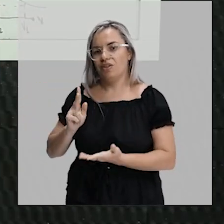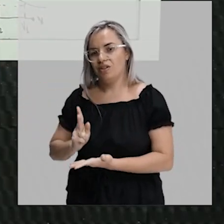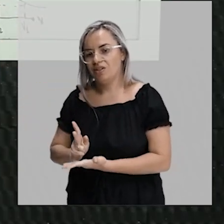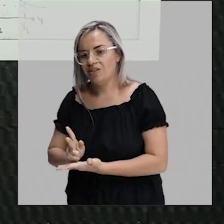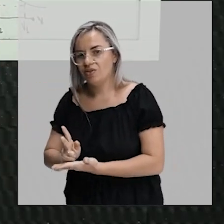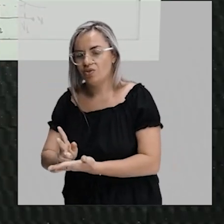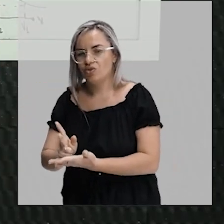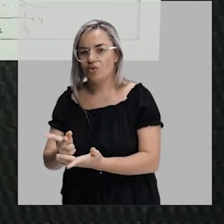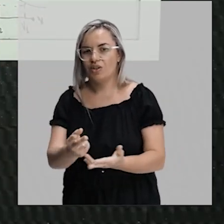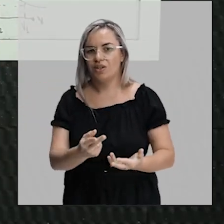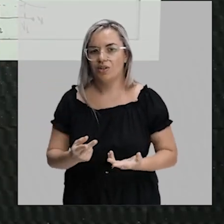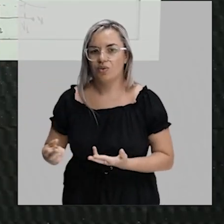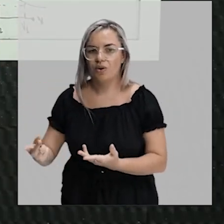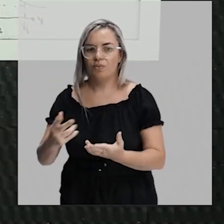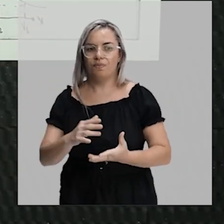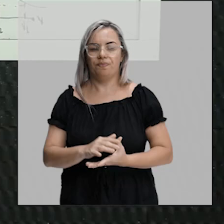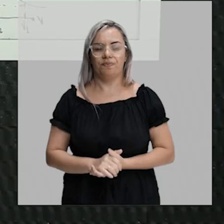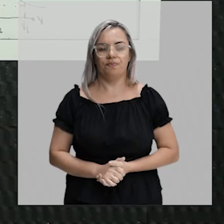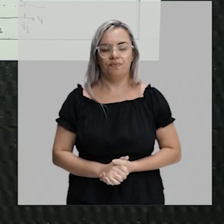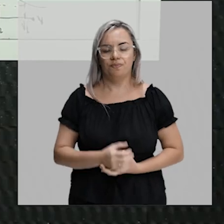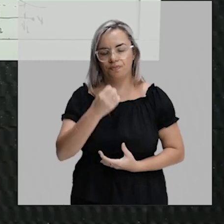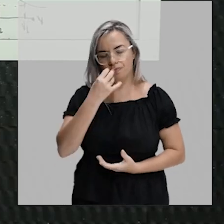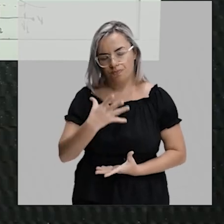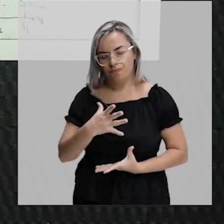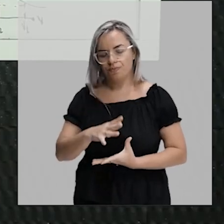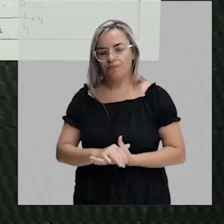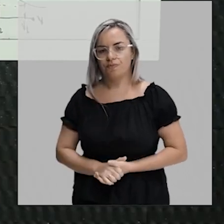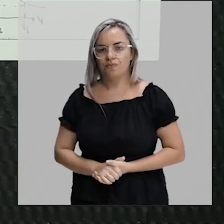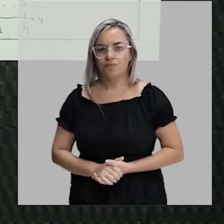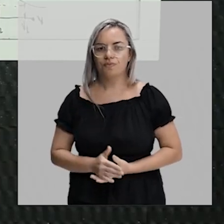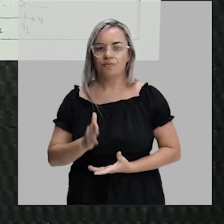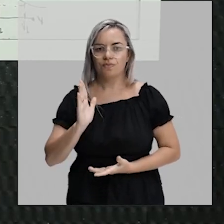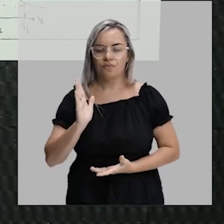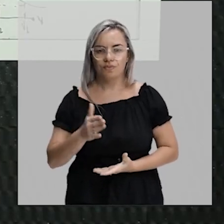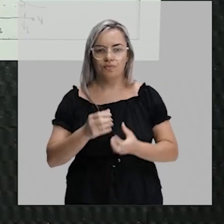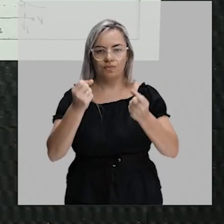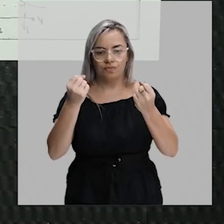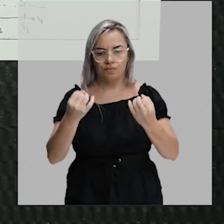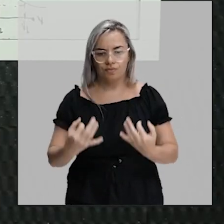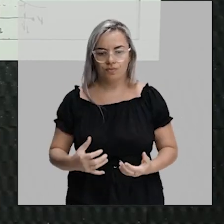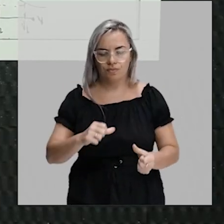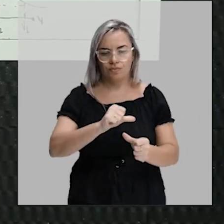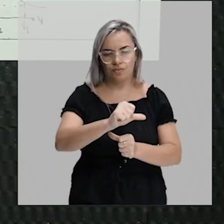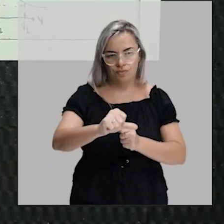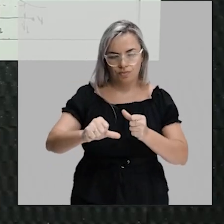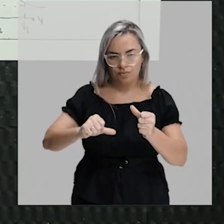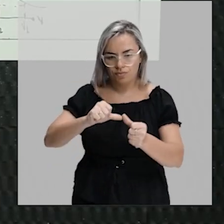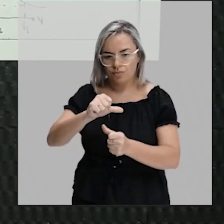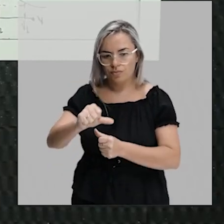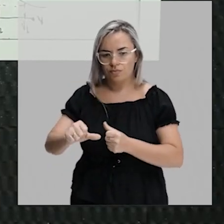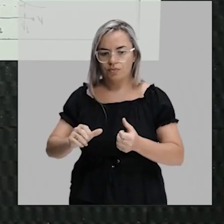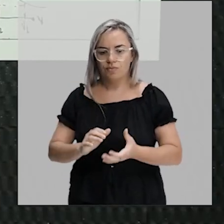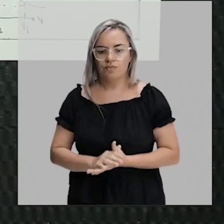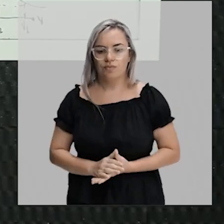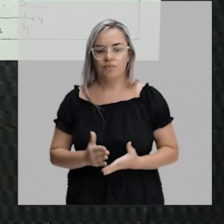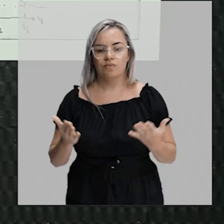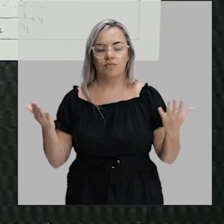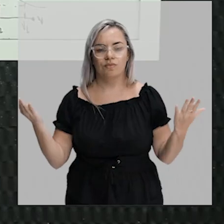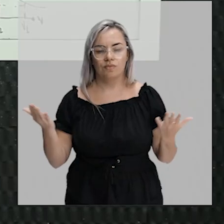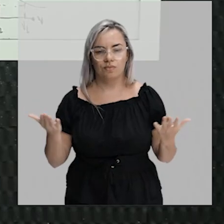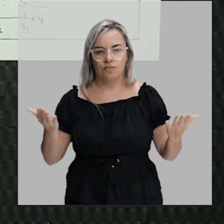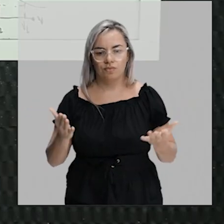certo? Bom, então nós já falamos aí das transformações, finalizamos essa parte de transformação, então vamos